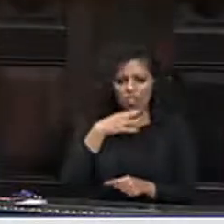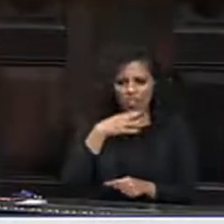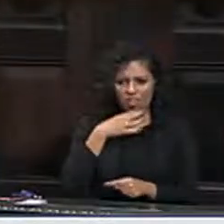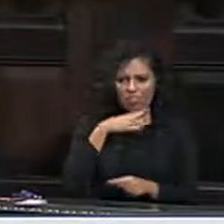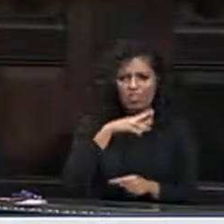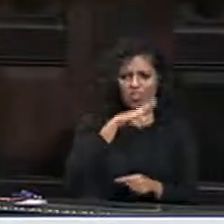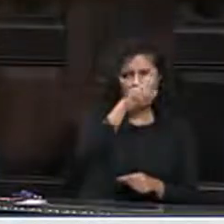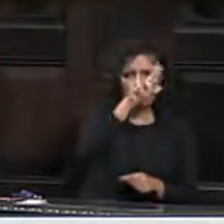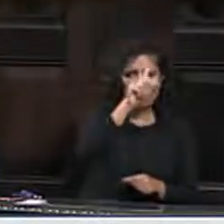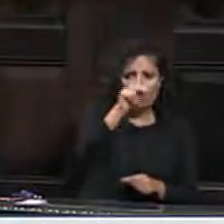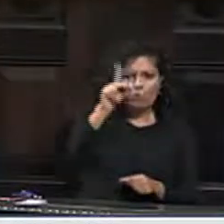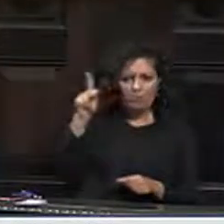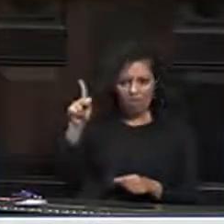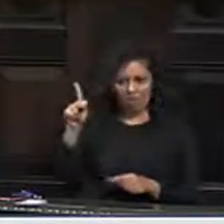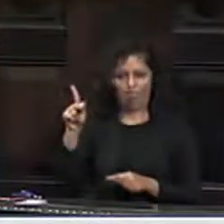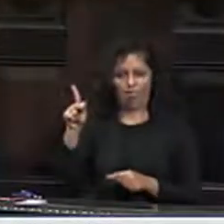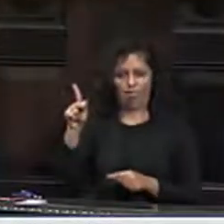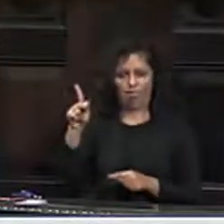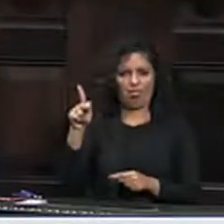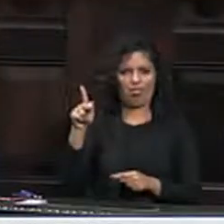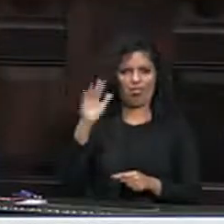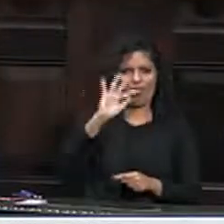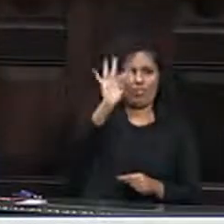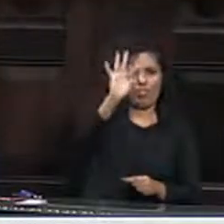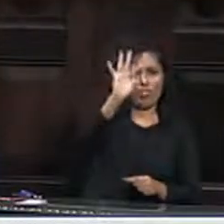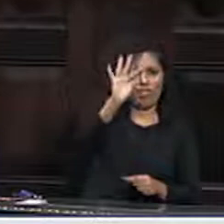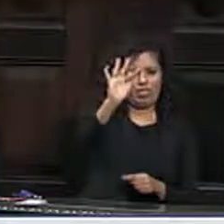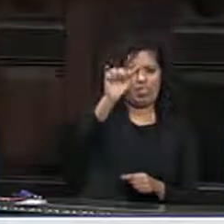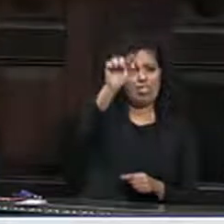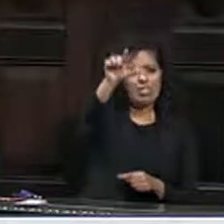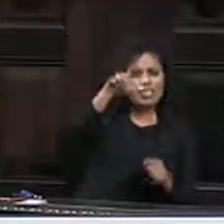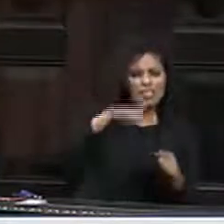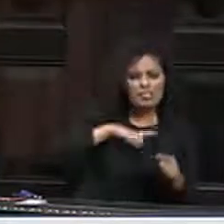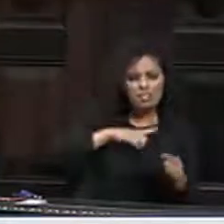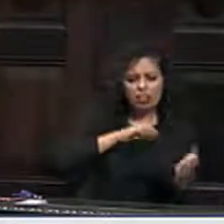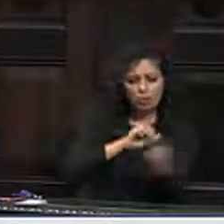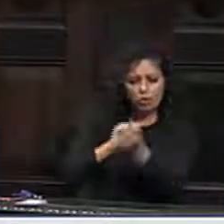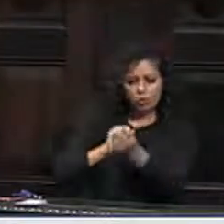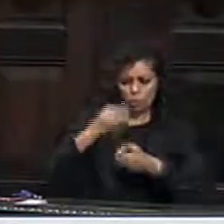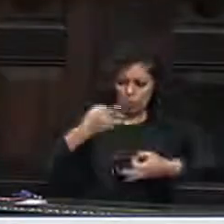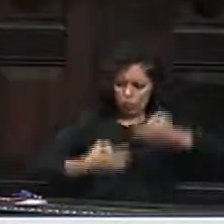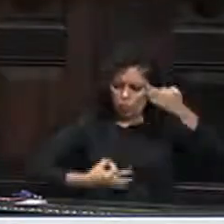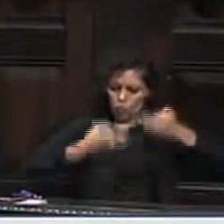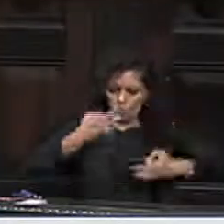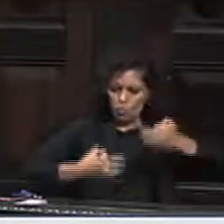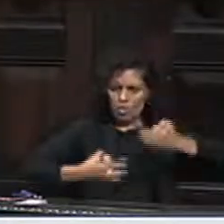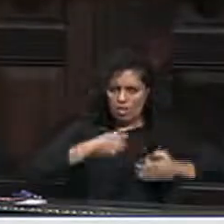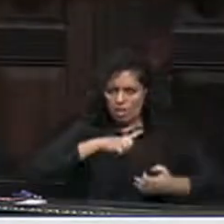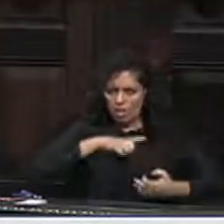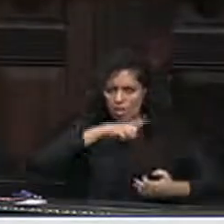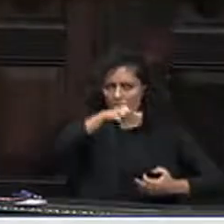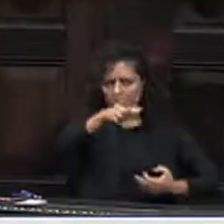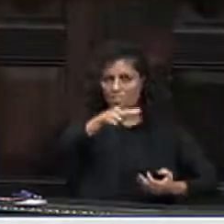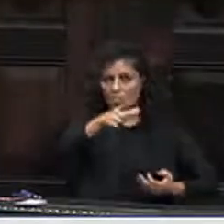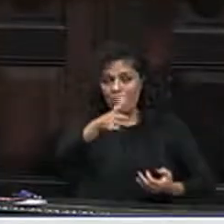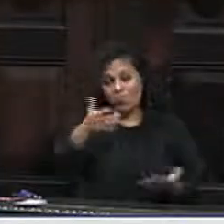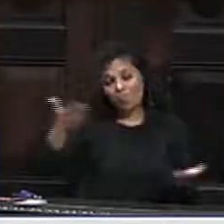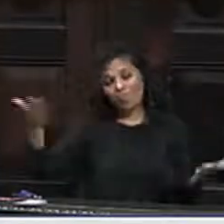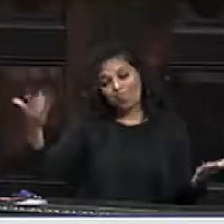esteja instalado o Ministério Público e um juiz de plantão. Não tem.